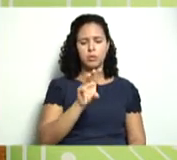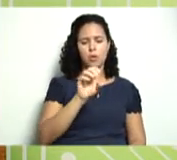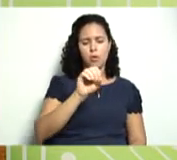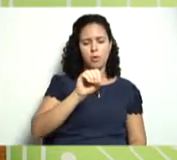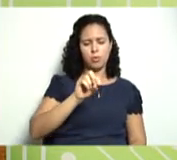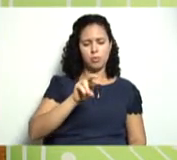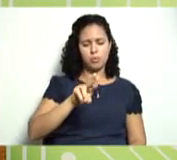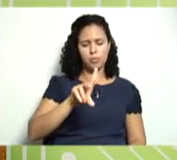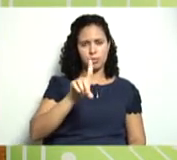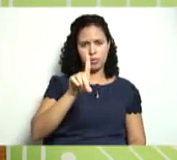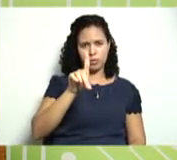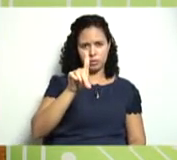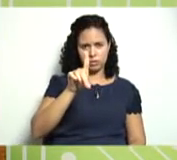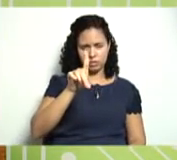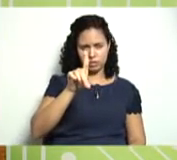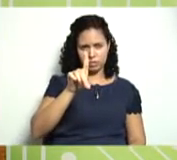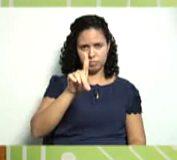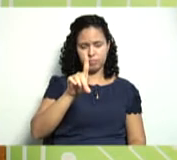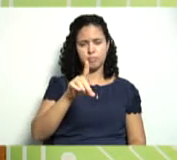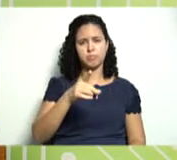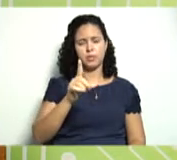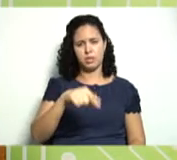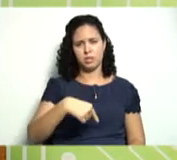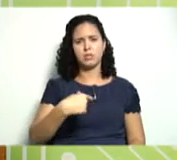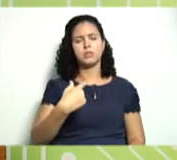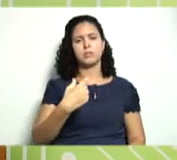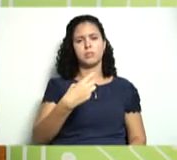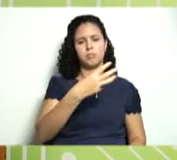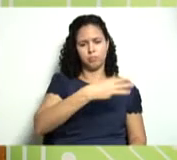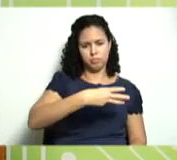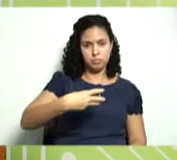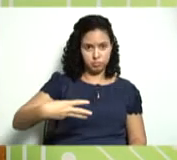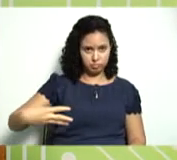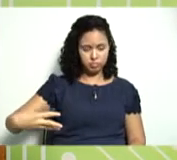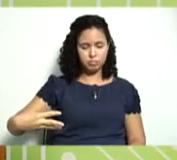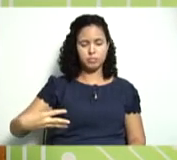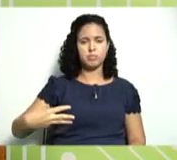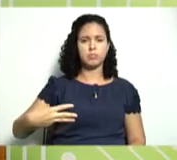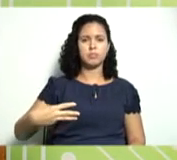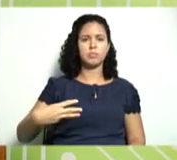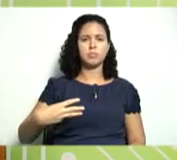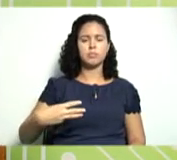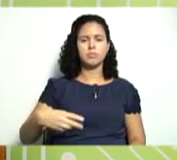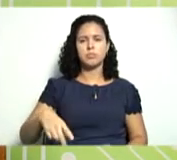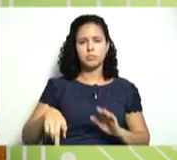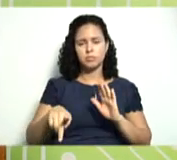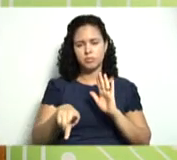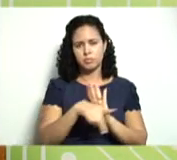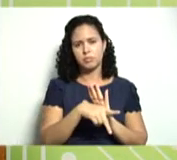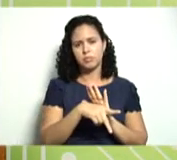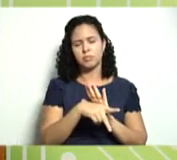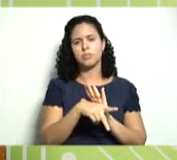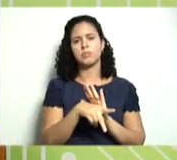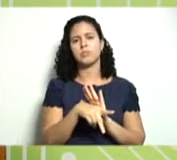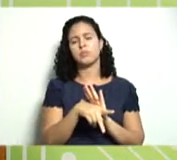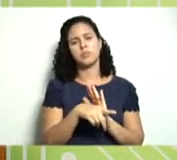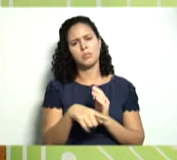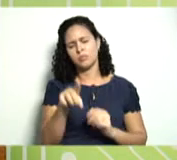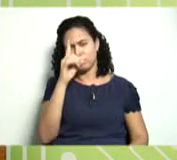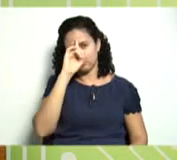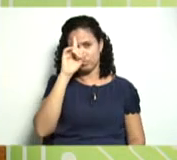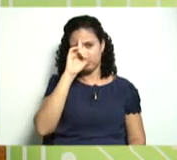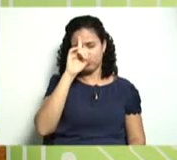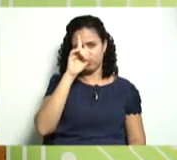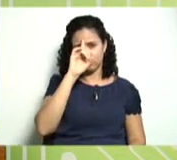é do da microsoft da mesma família do windows certo aonde que é comumente ele